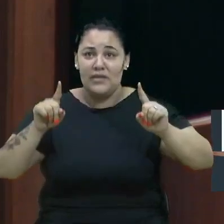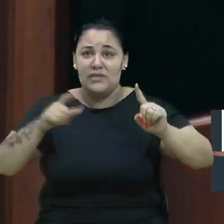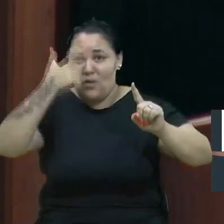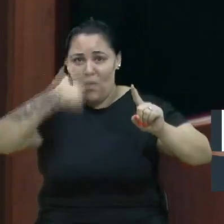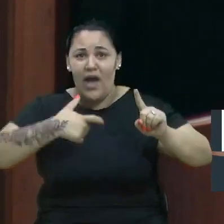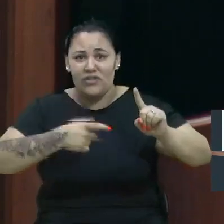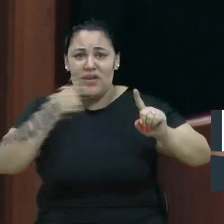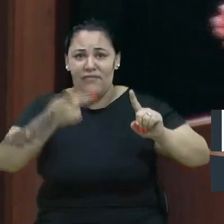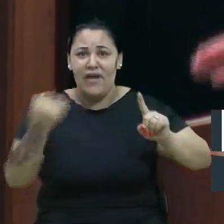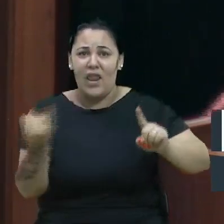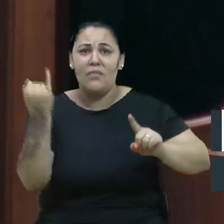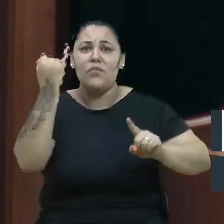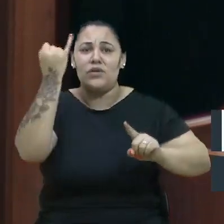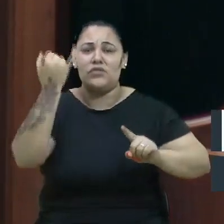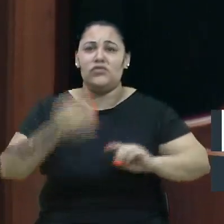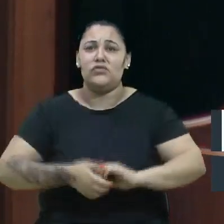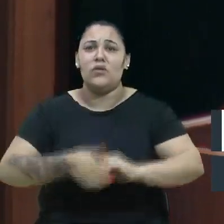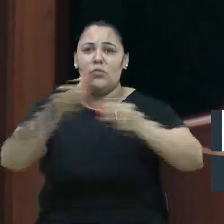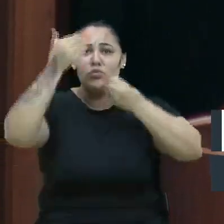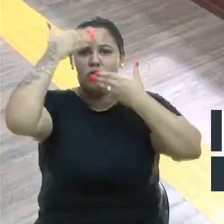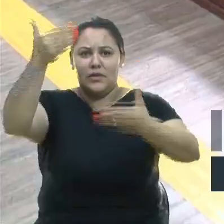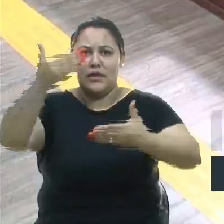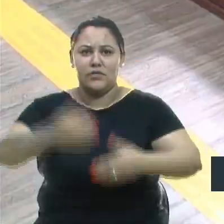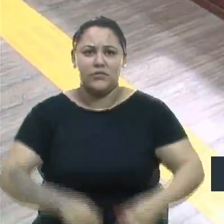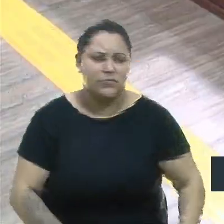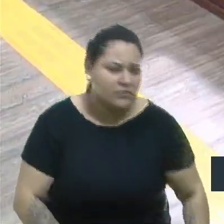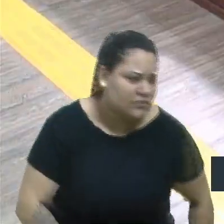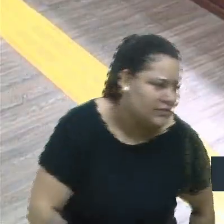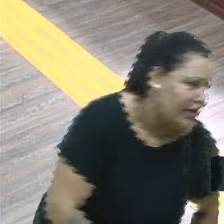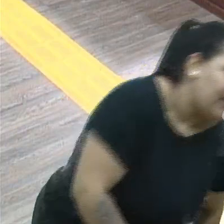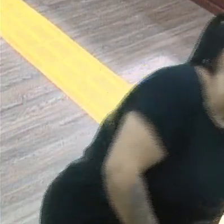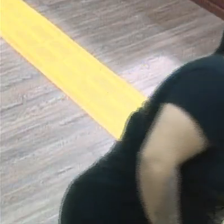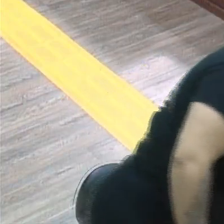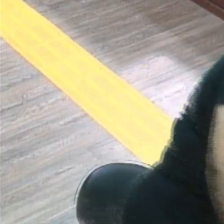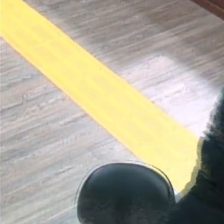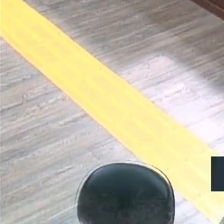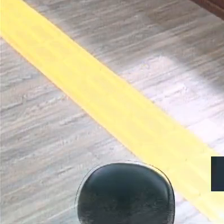uma fala importante. Muito obrigada. Obrigado.